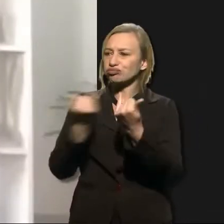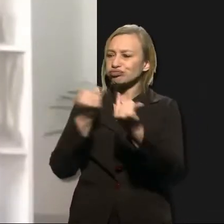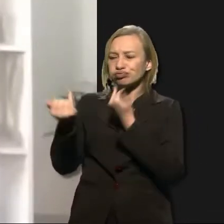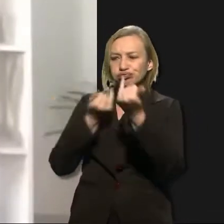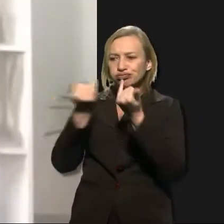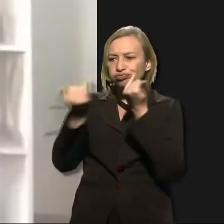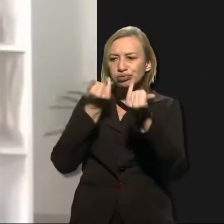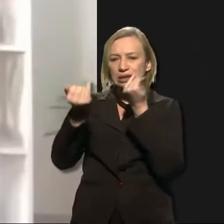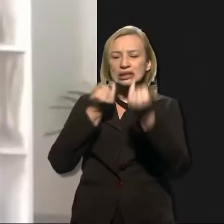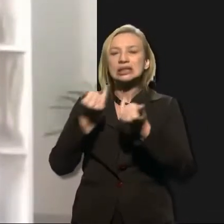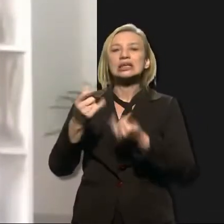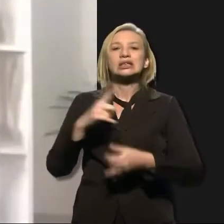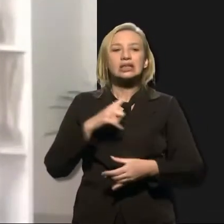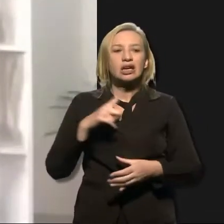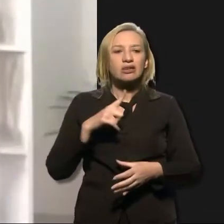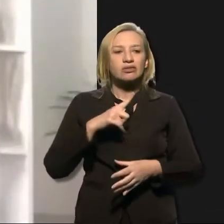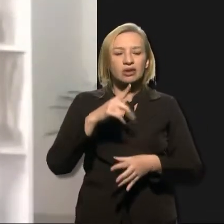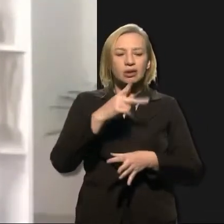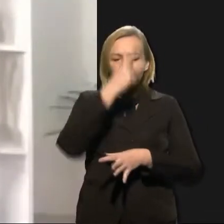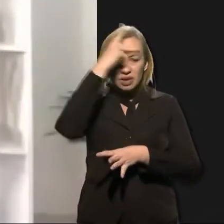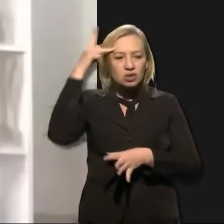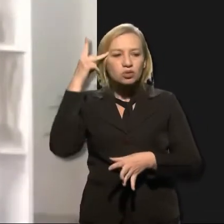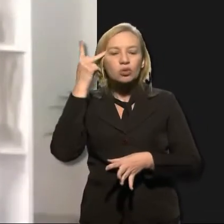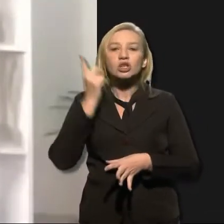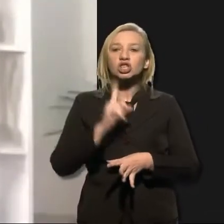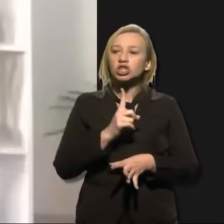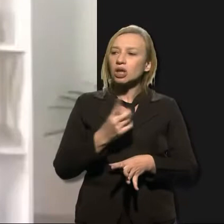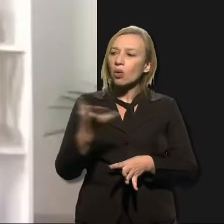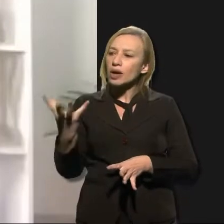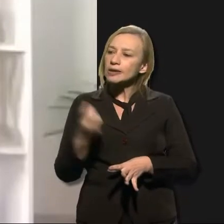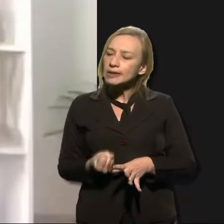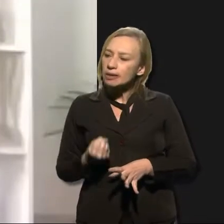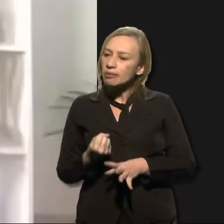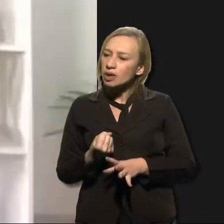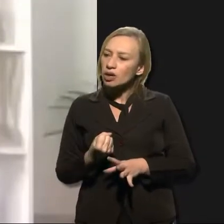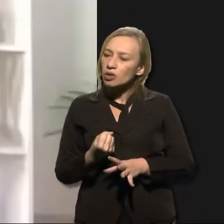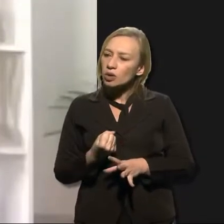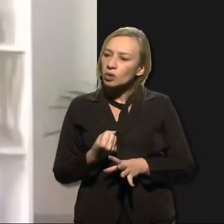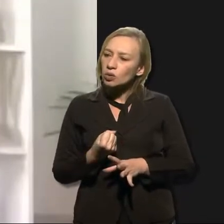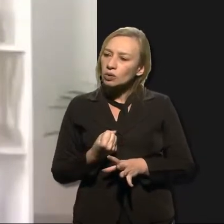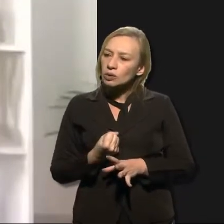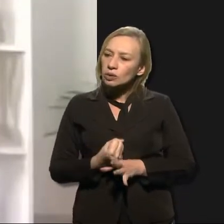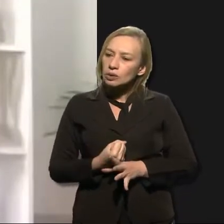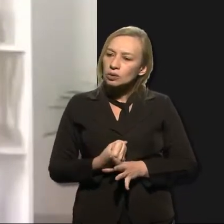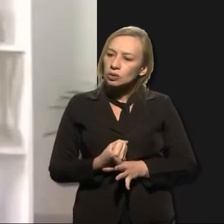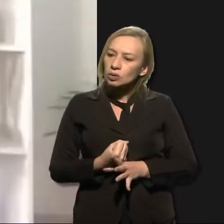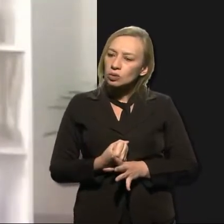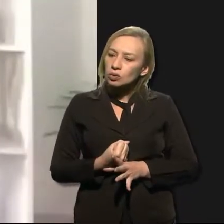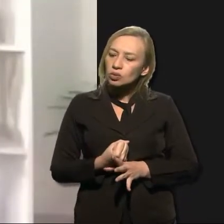muitos desses casos, né? A gente teve casos como esse, de pessoa que não recebeu